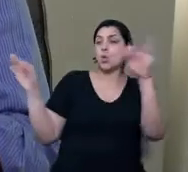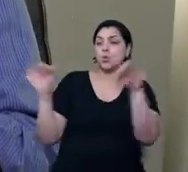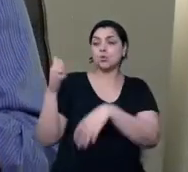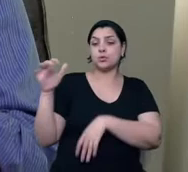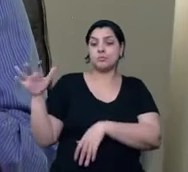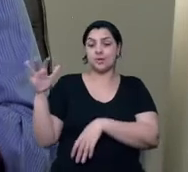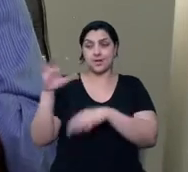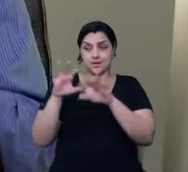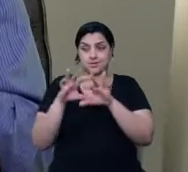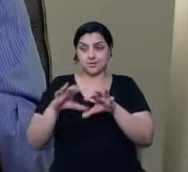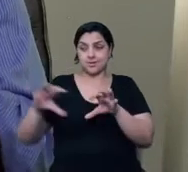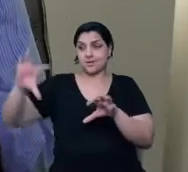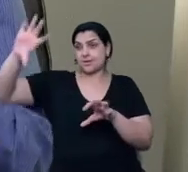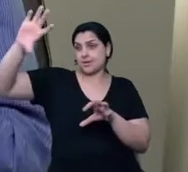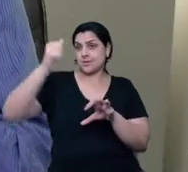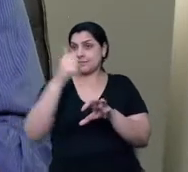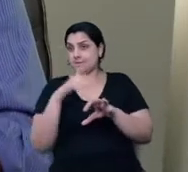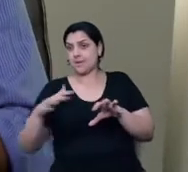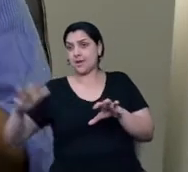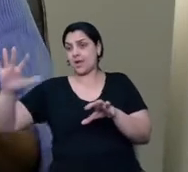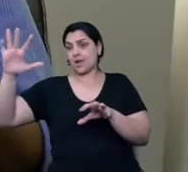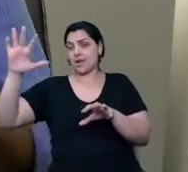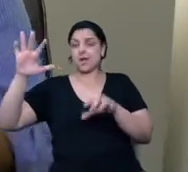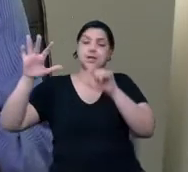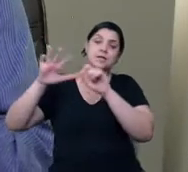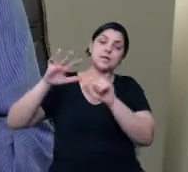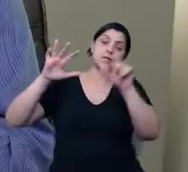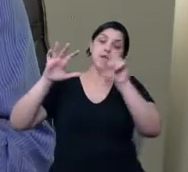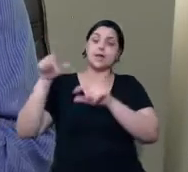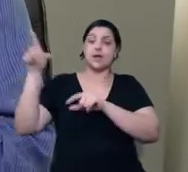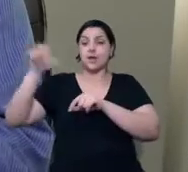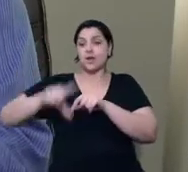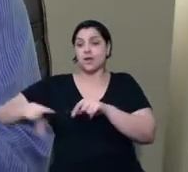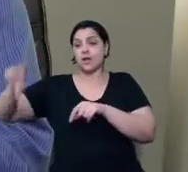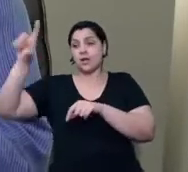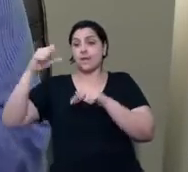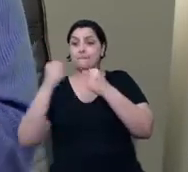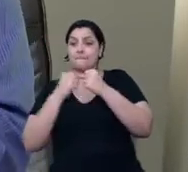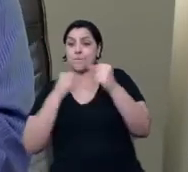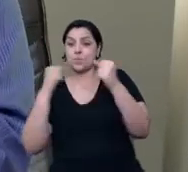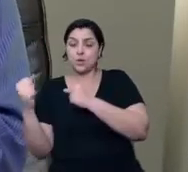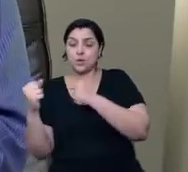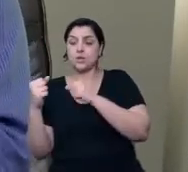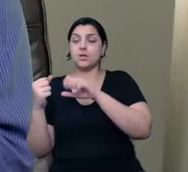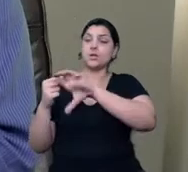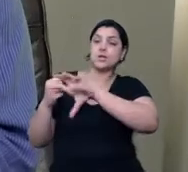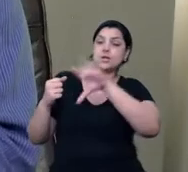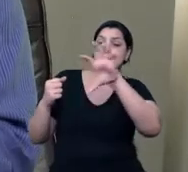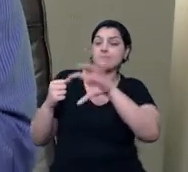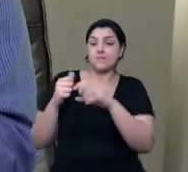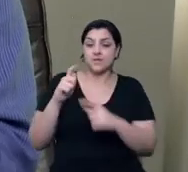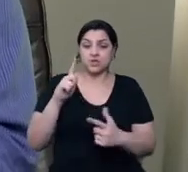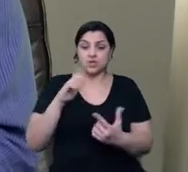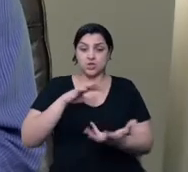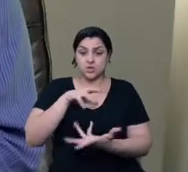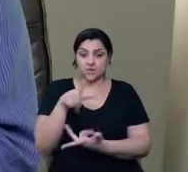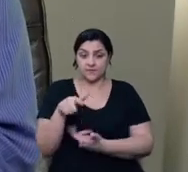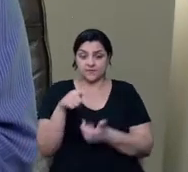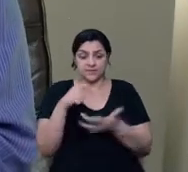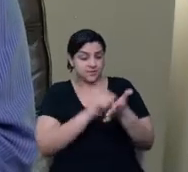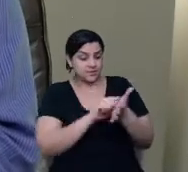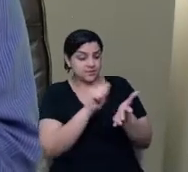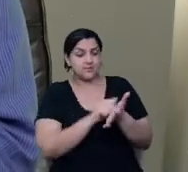longe das fontes de poder, das cidades maiores. Na geografia e na literatura existe essa